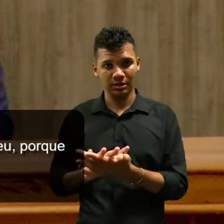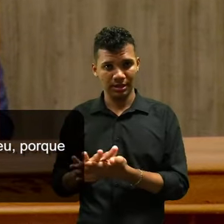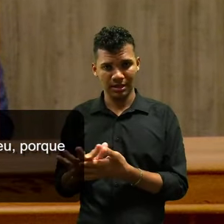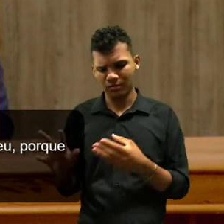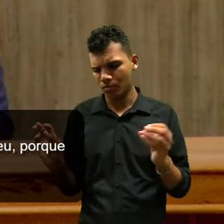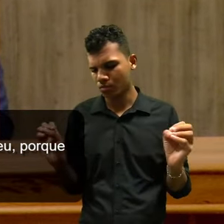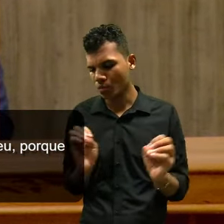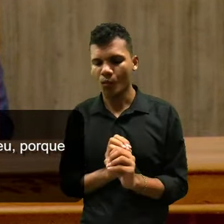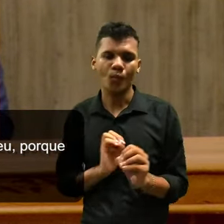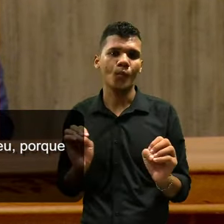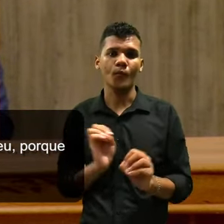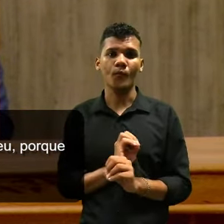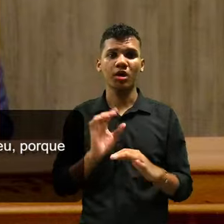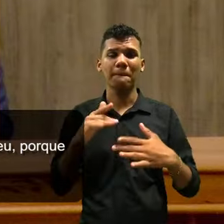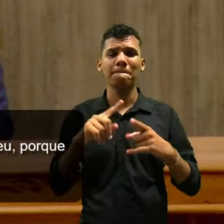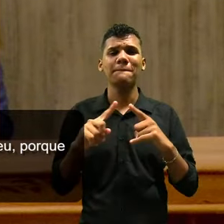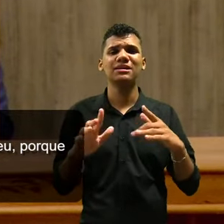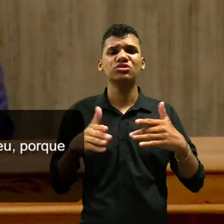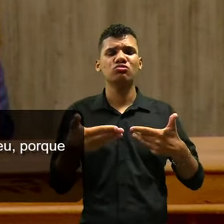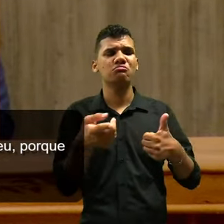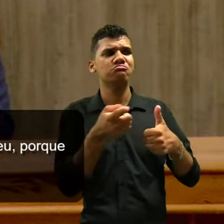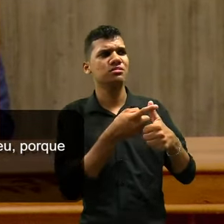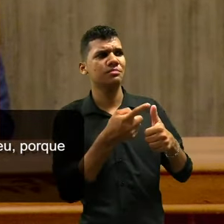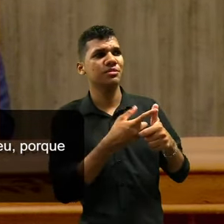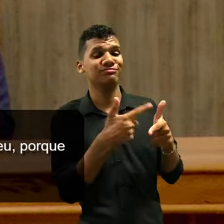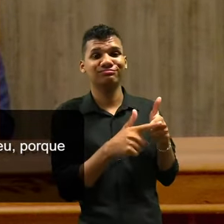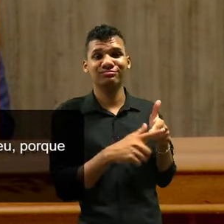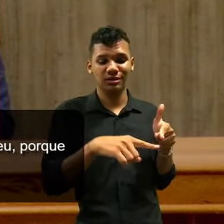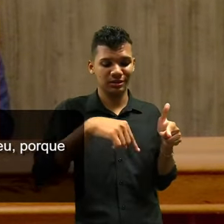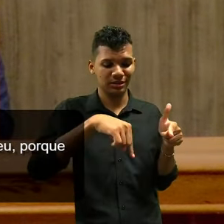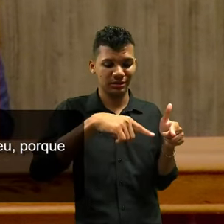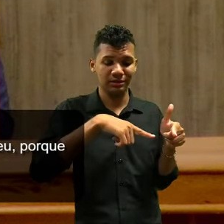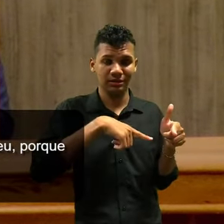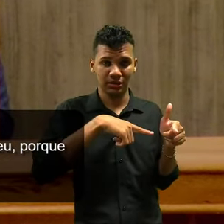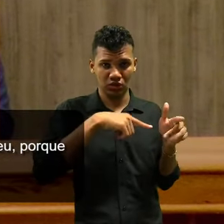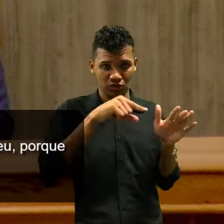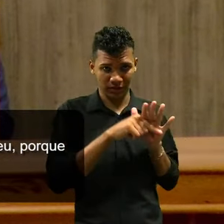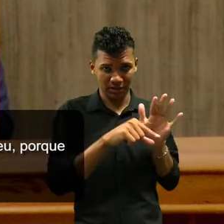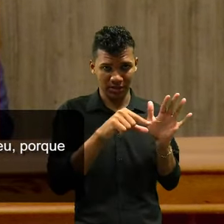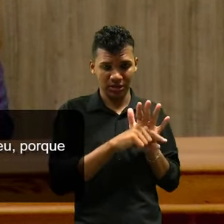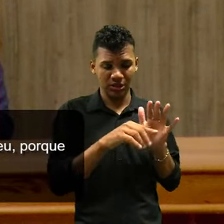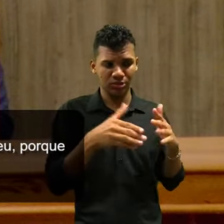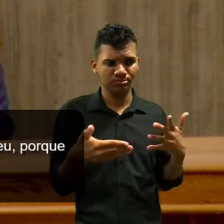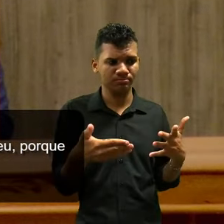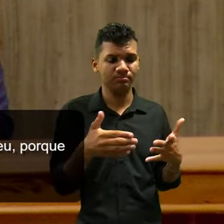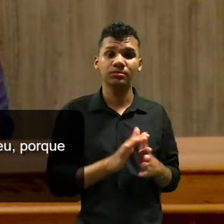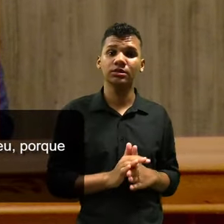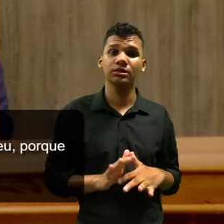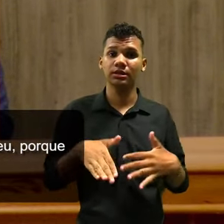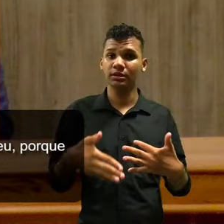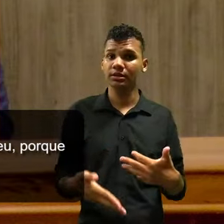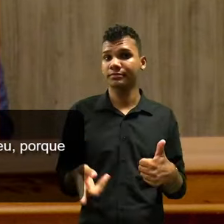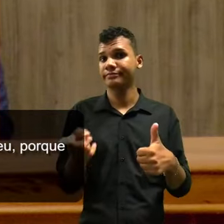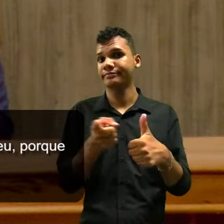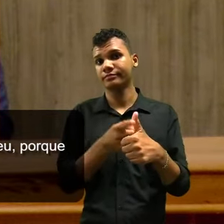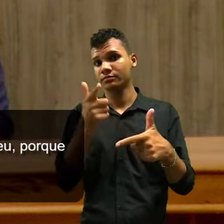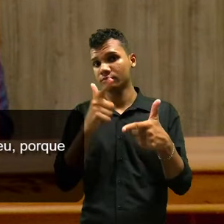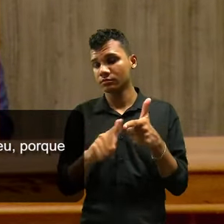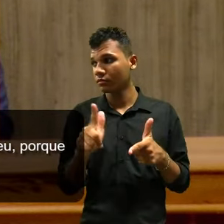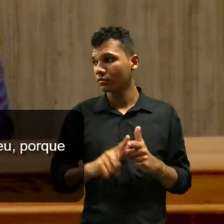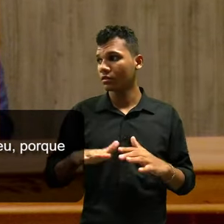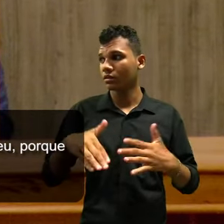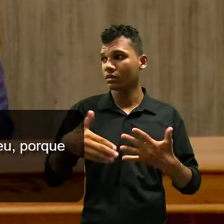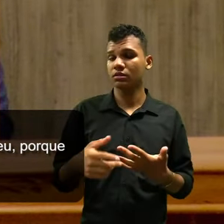Qual é o primeiro problema que você tem nesse Versículo Qual é o primeiro problema o primeiro problema é que essa